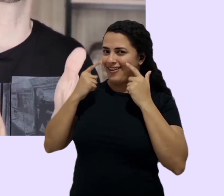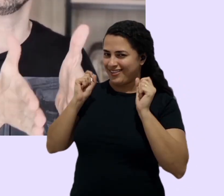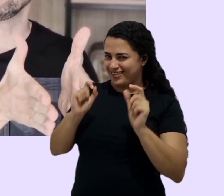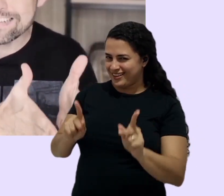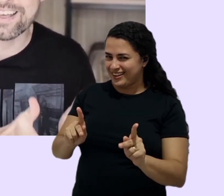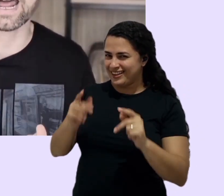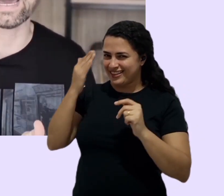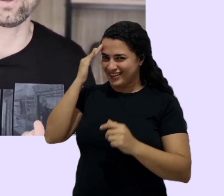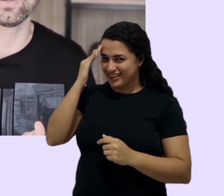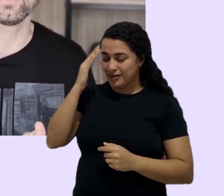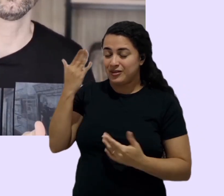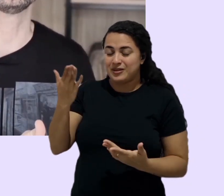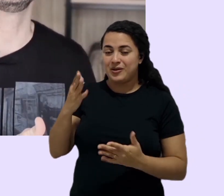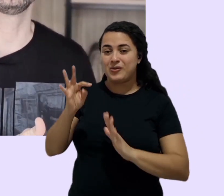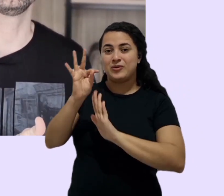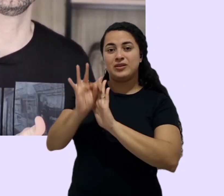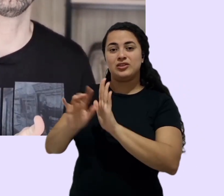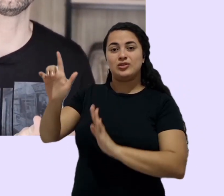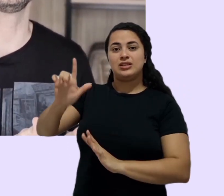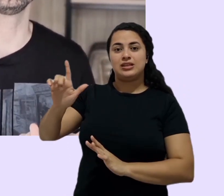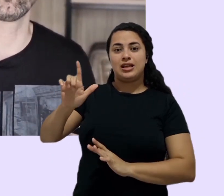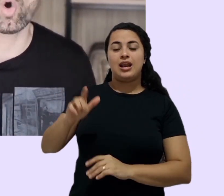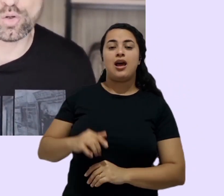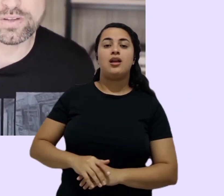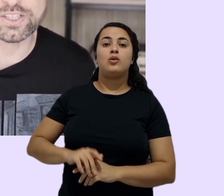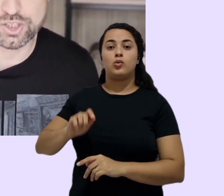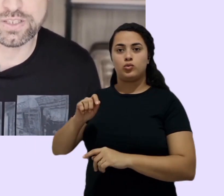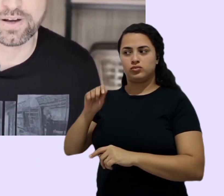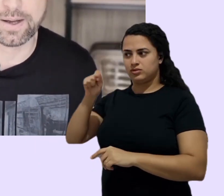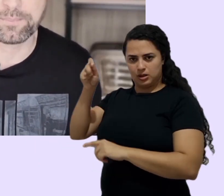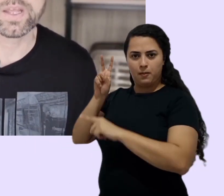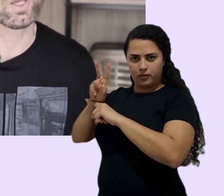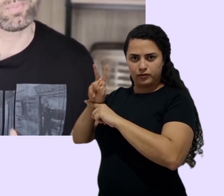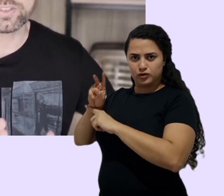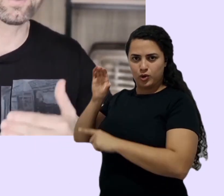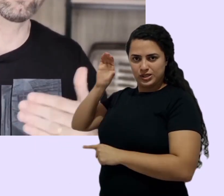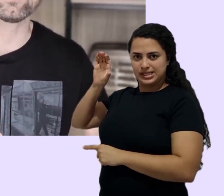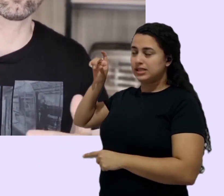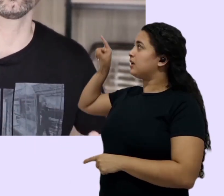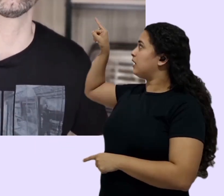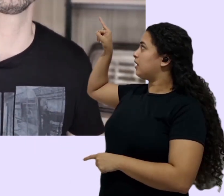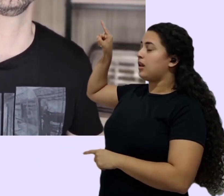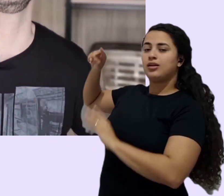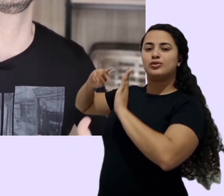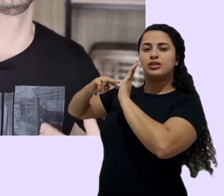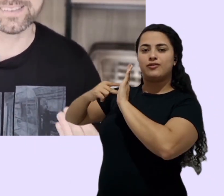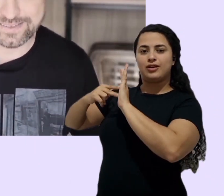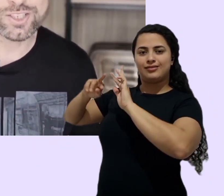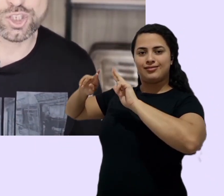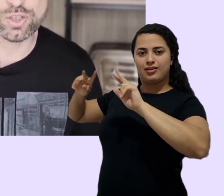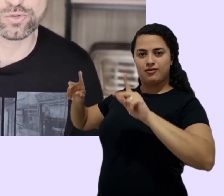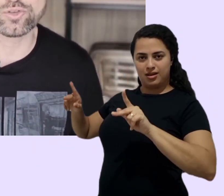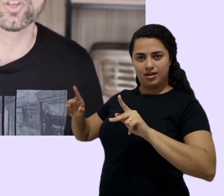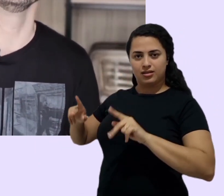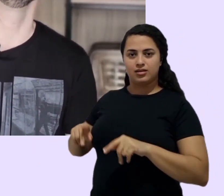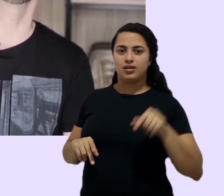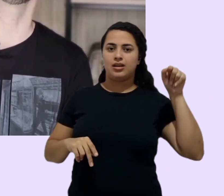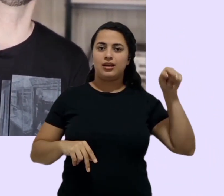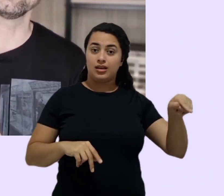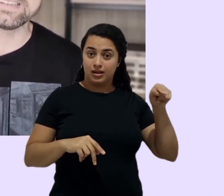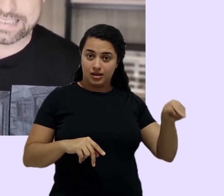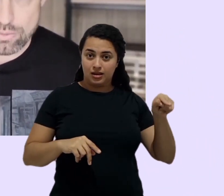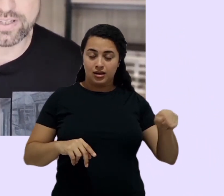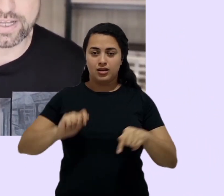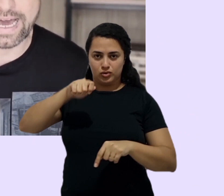então texto literário, a gente vai ter a linguagem conotativa, que pode ter várias conotações, sentidos.